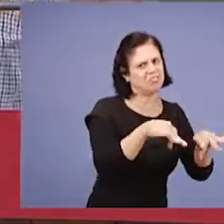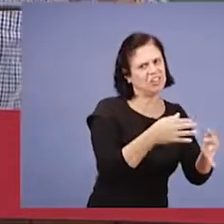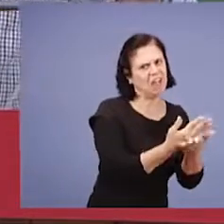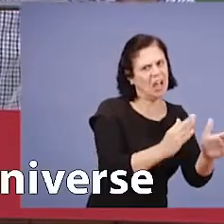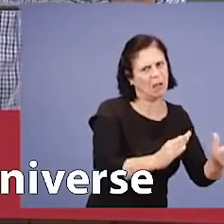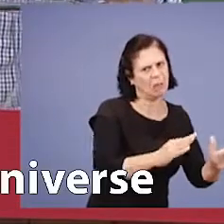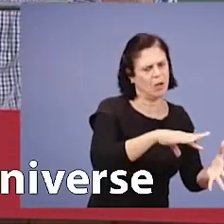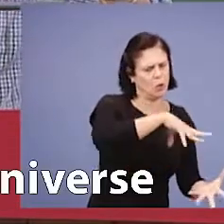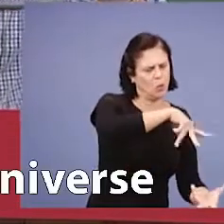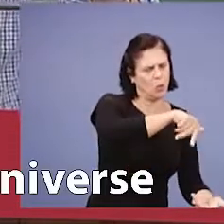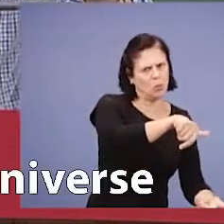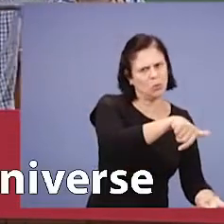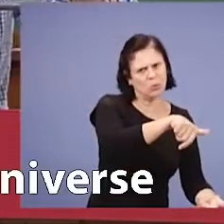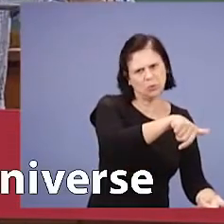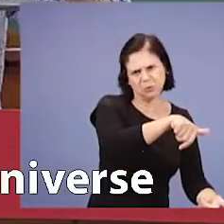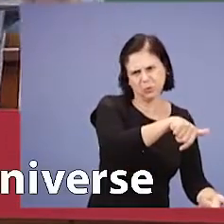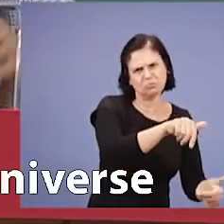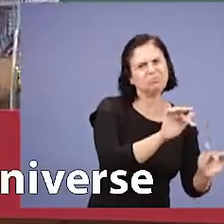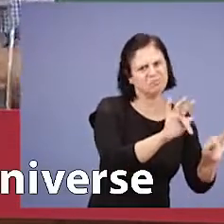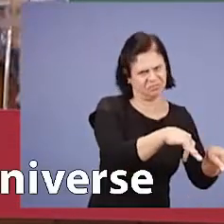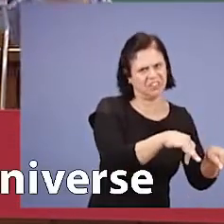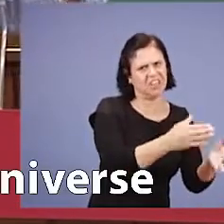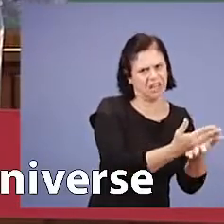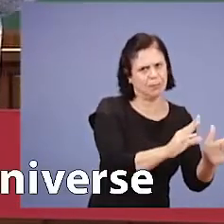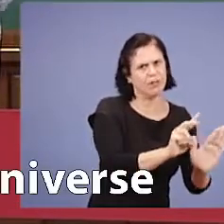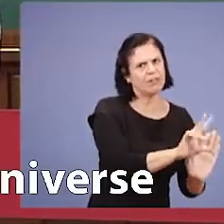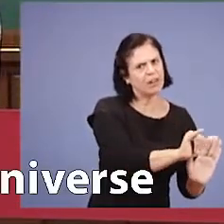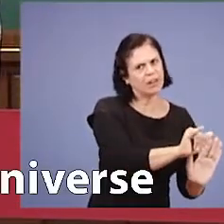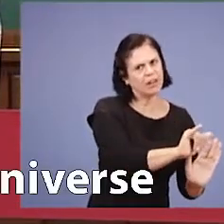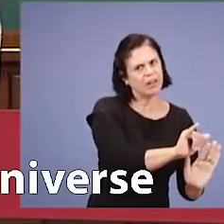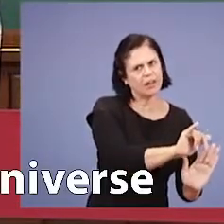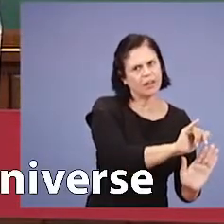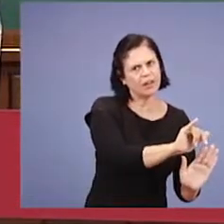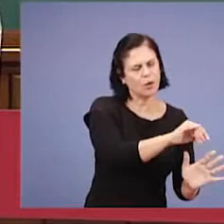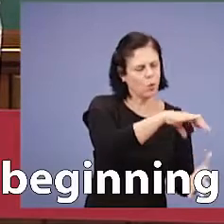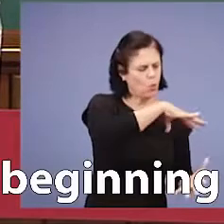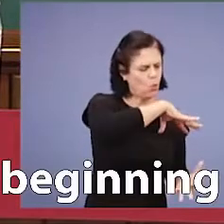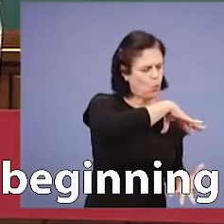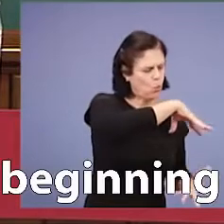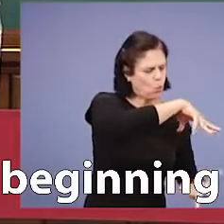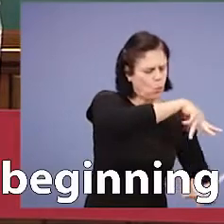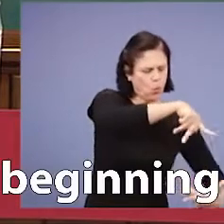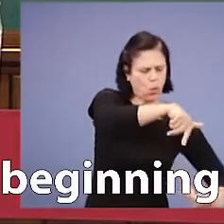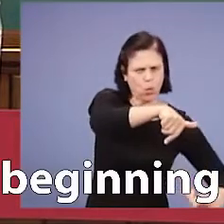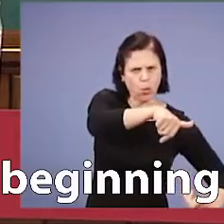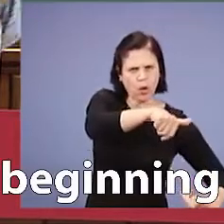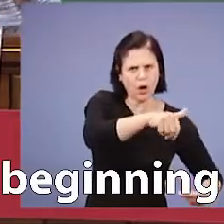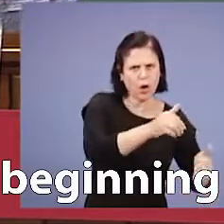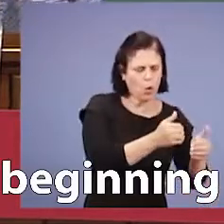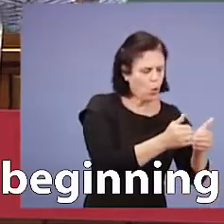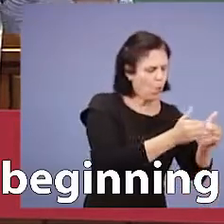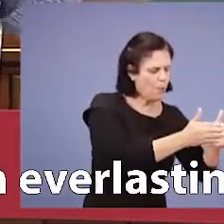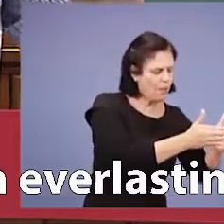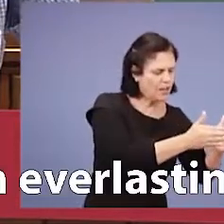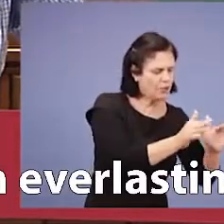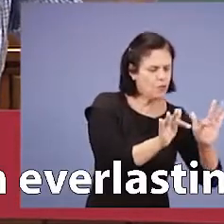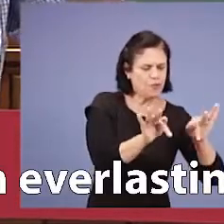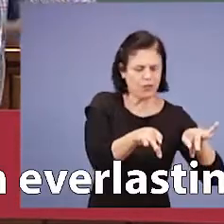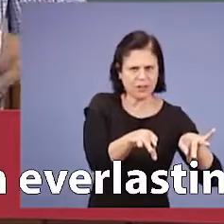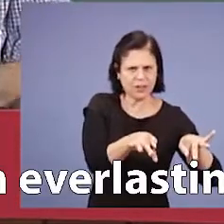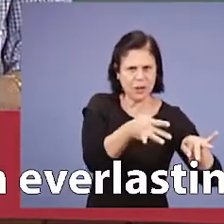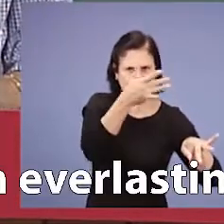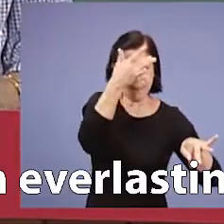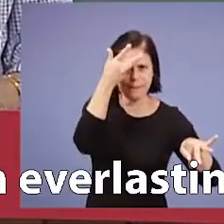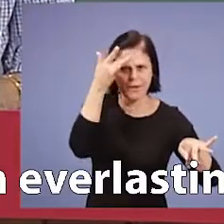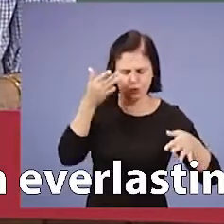quando terminar todas as coisas o universo tem princípio enfim o homem precisa interromper